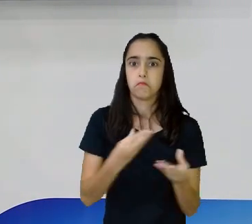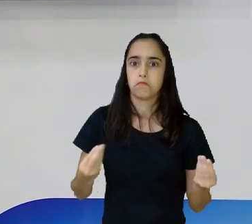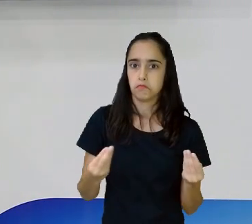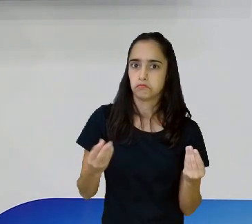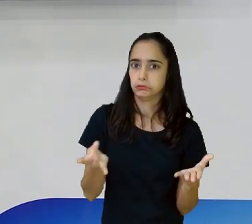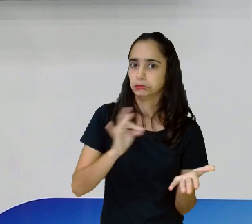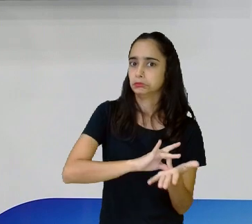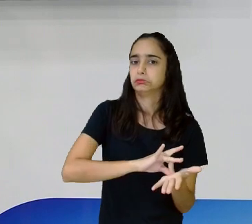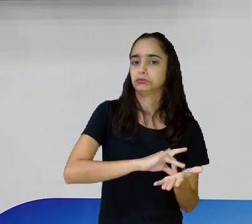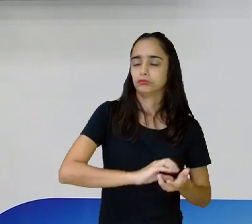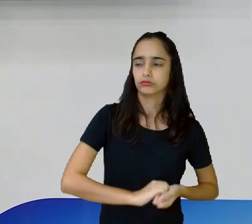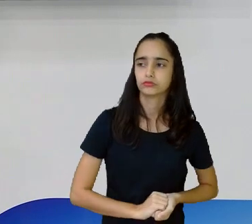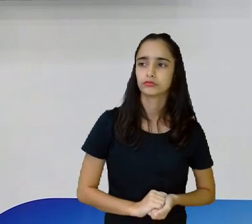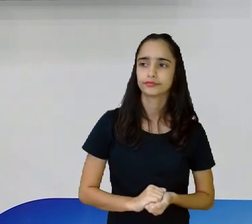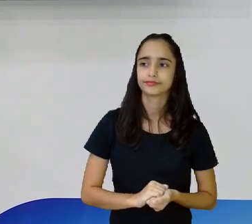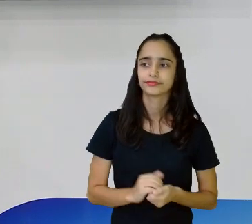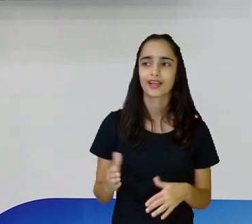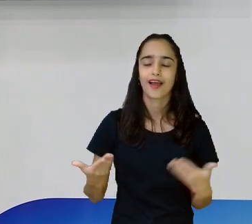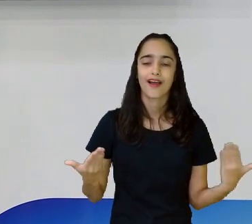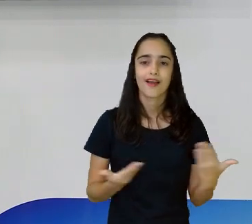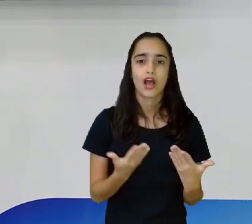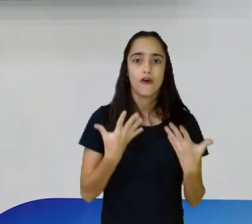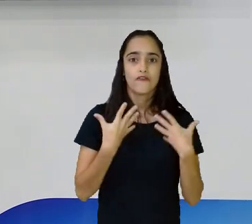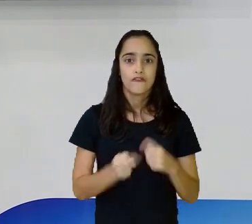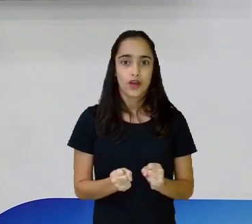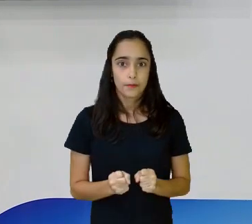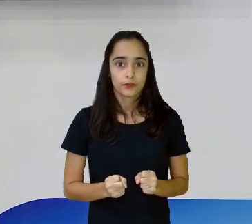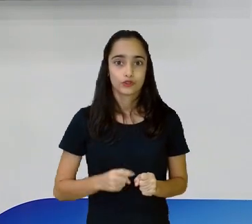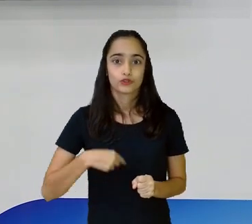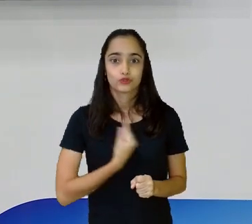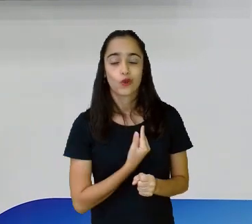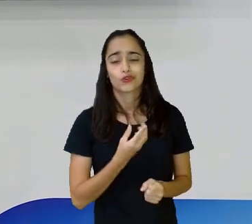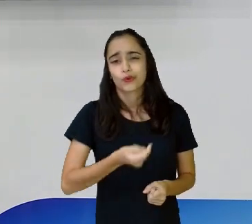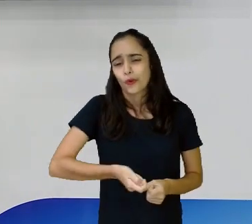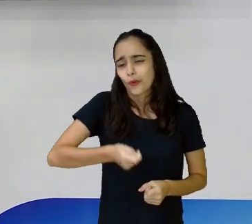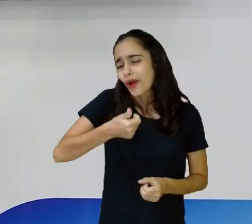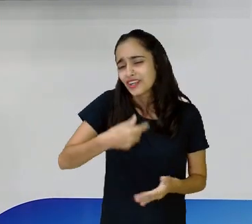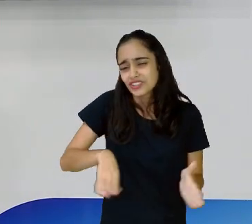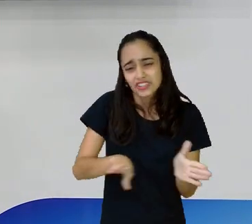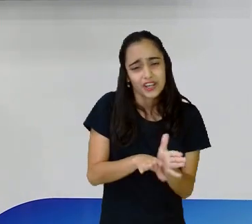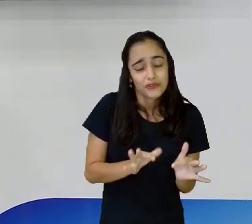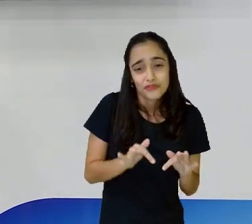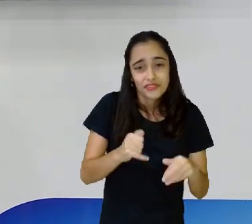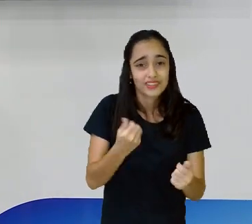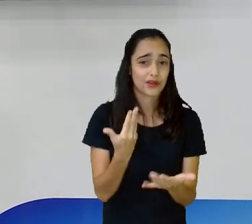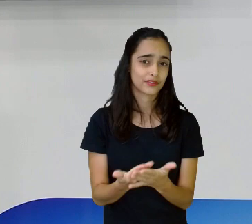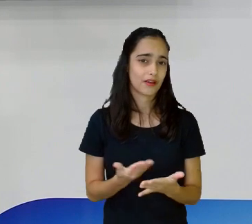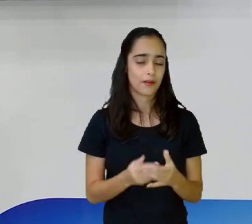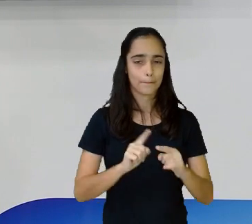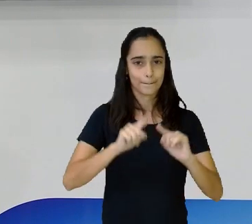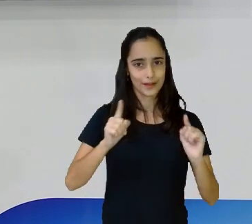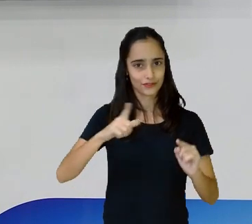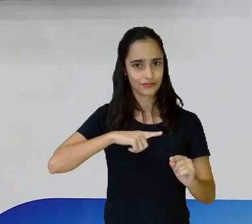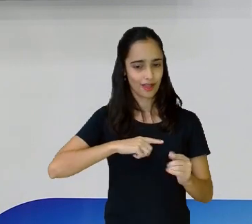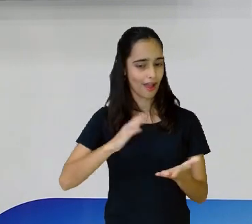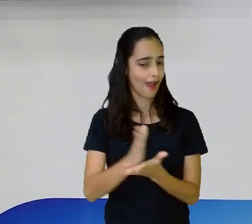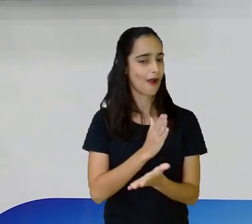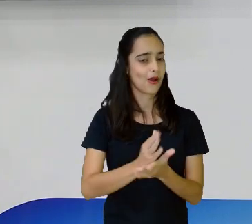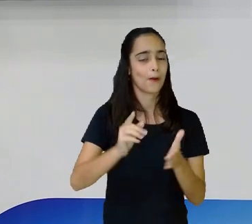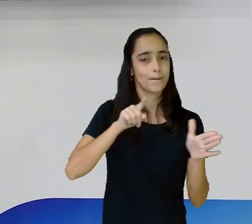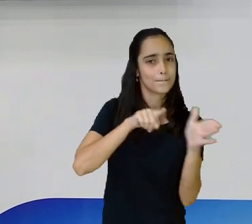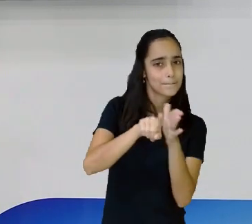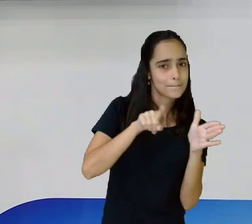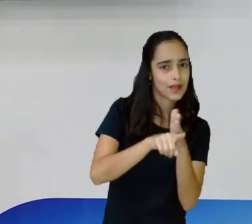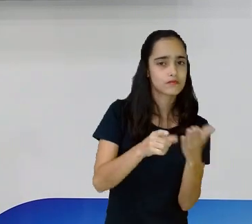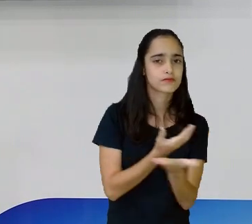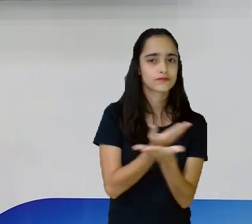certeza, beleza? Agora vamos lá. A gente já está, né, chegando quase no fim da aula, mas eu tenho algumas perguntinhas para